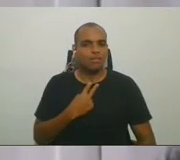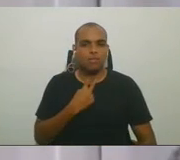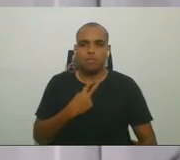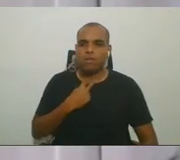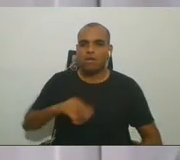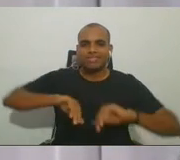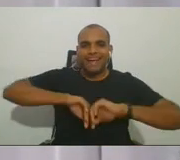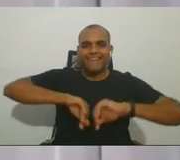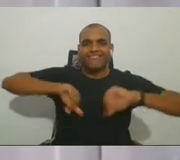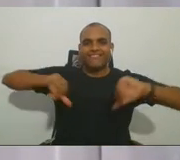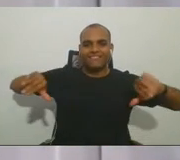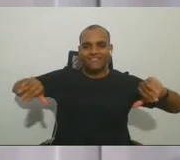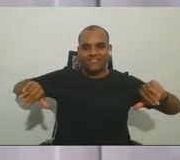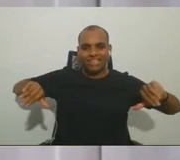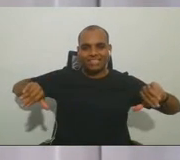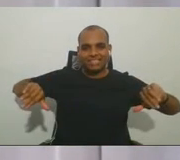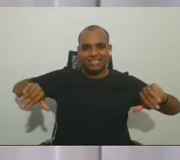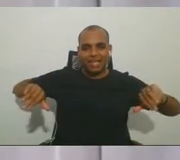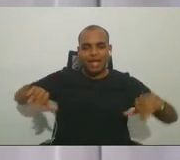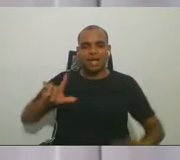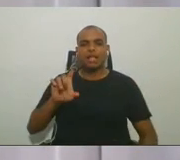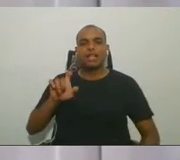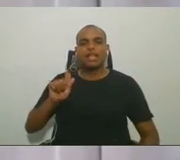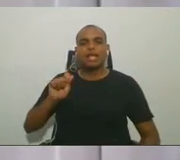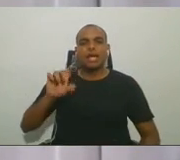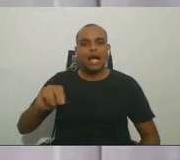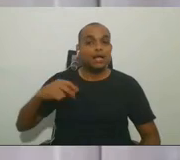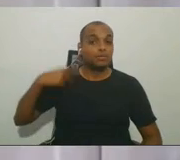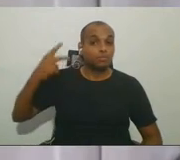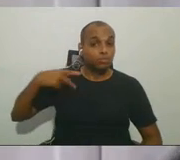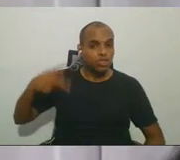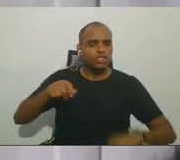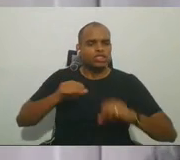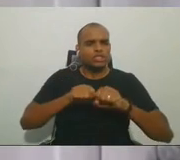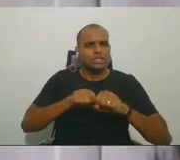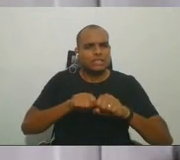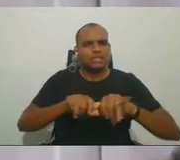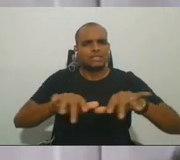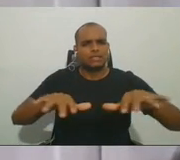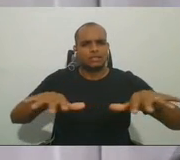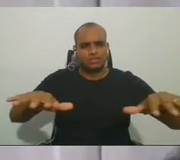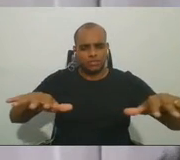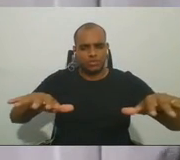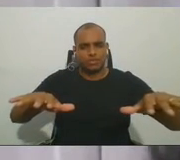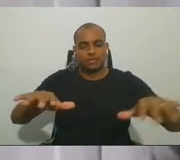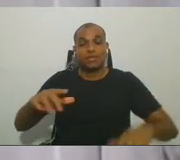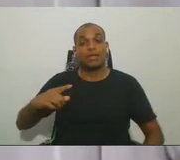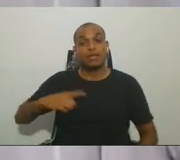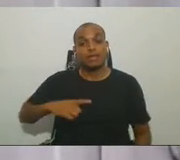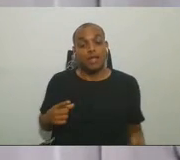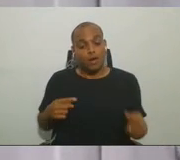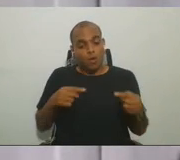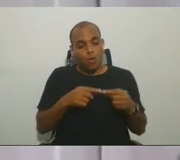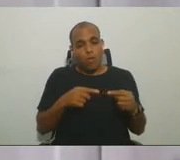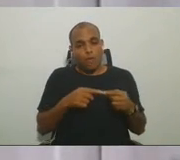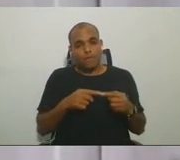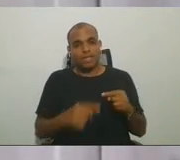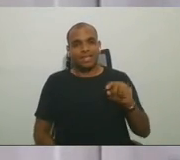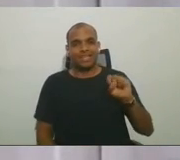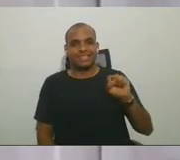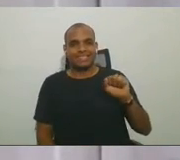afastar o legado substancial que impidam o sortilégio das acumulações, que tem a ver com o sortilégio